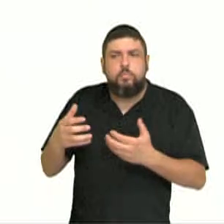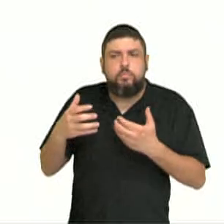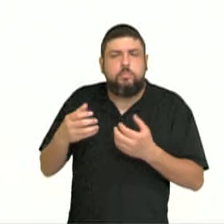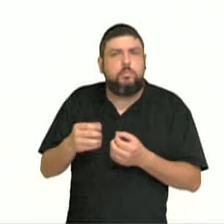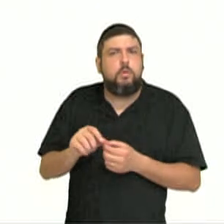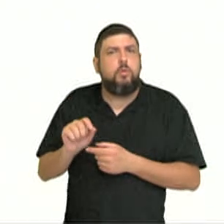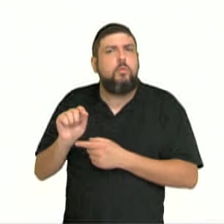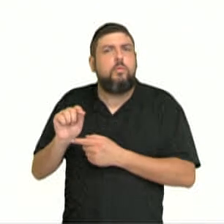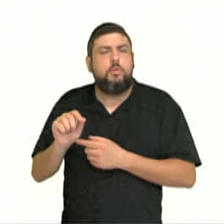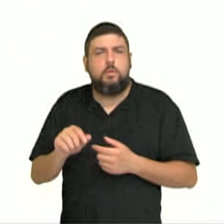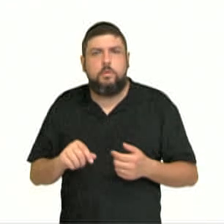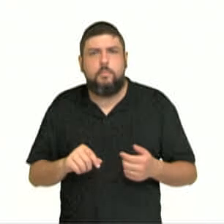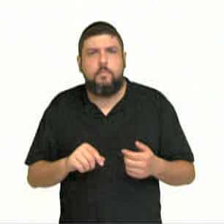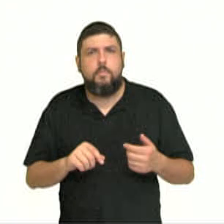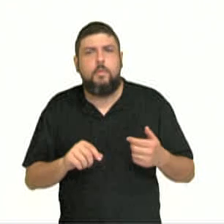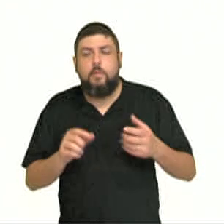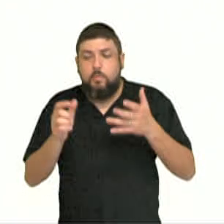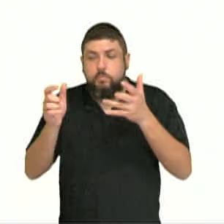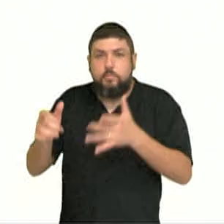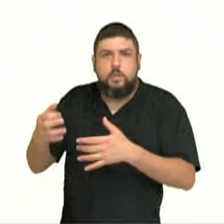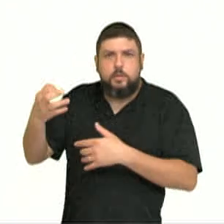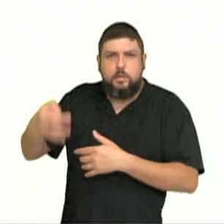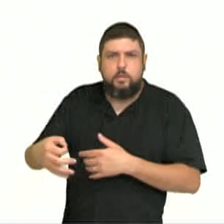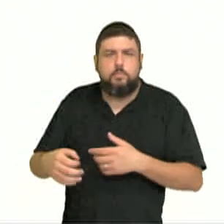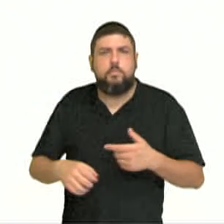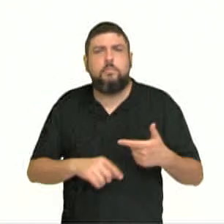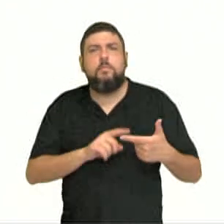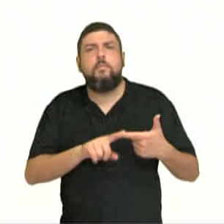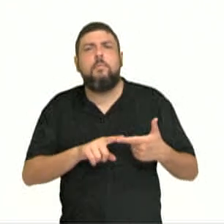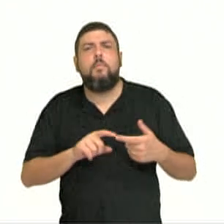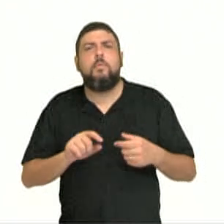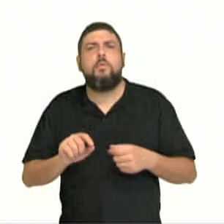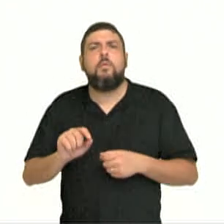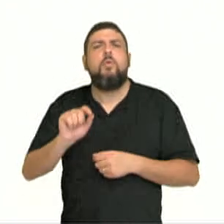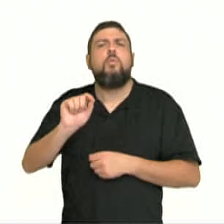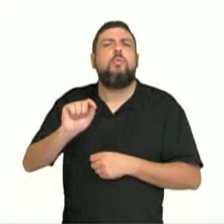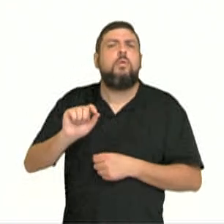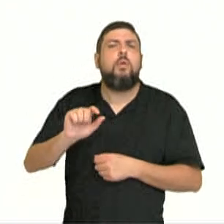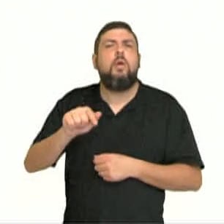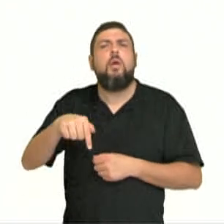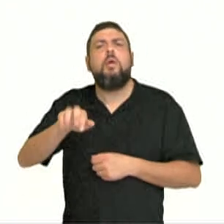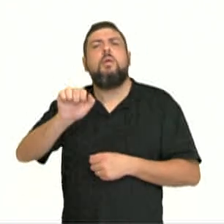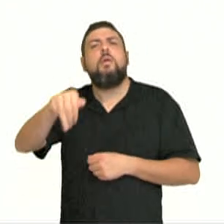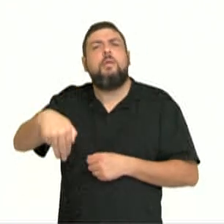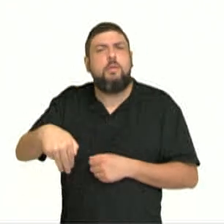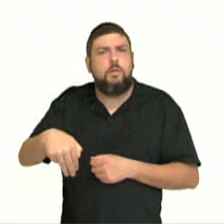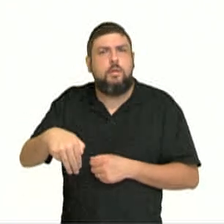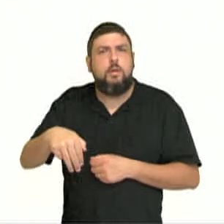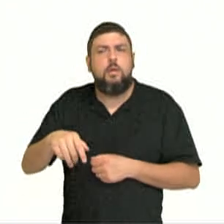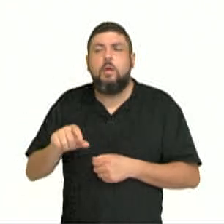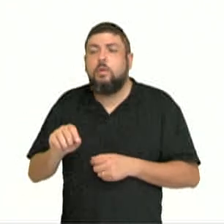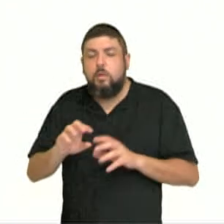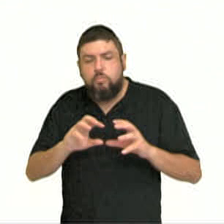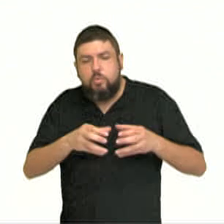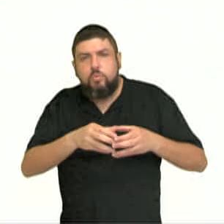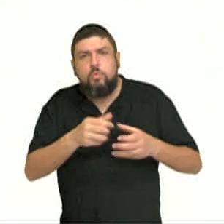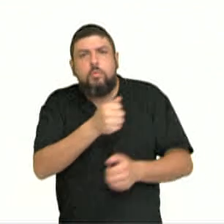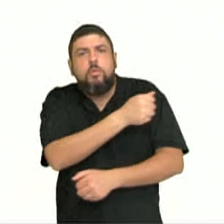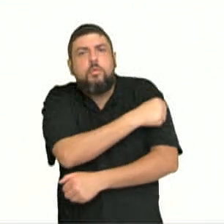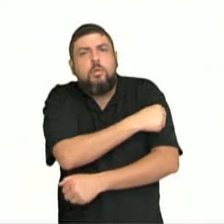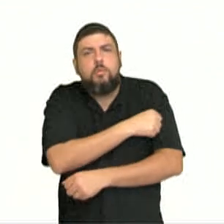né? Aí, quem? A escola ou equipe diretiva de professores, né? Alunos e membros da comunidade